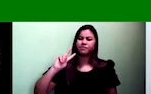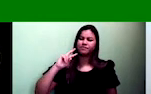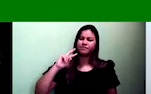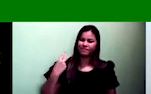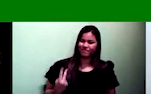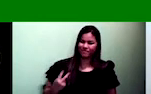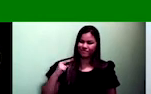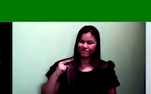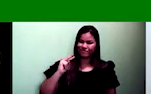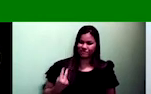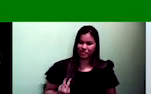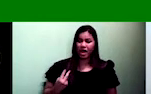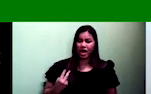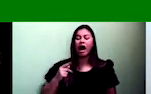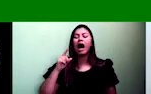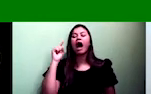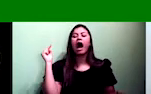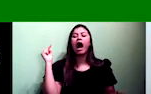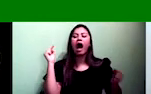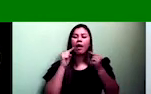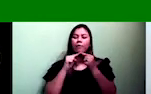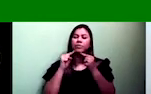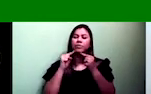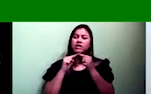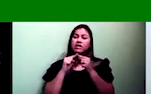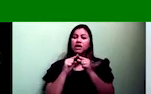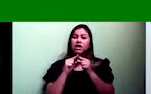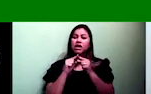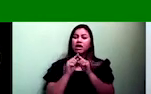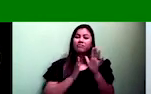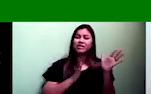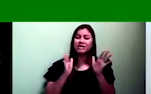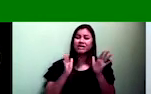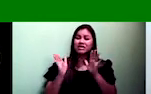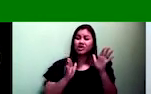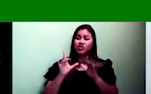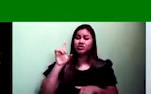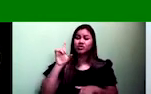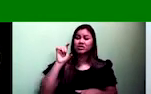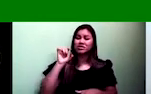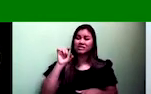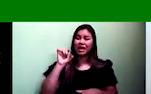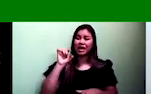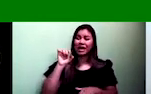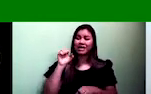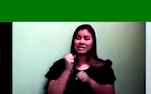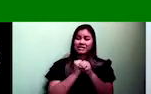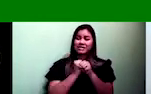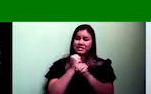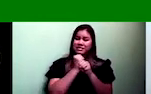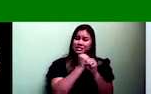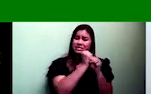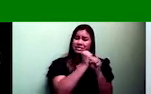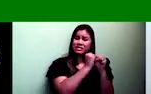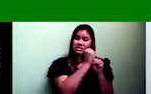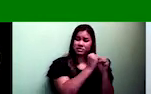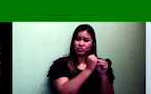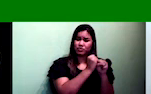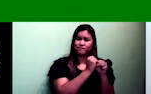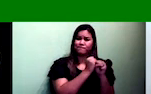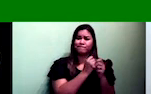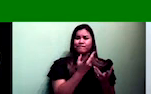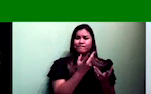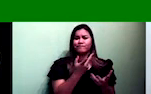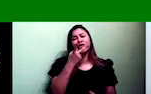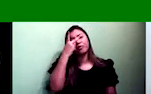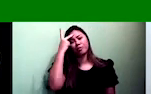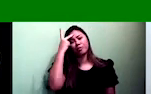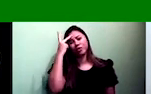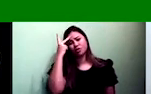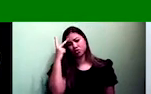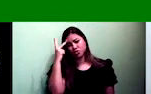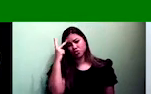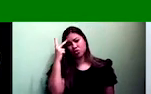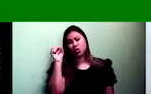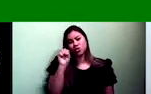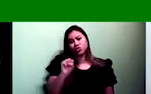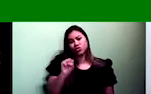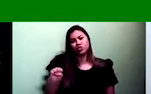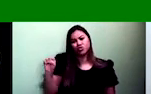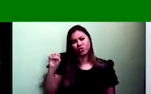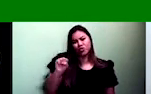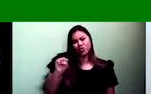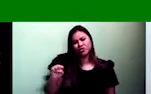incubação do vírus pode levar até 10 anos. Então, às vezes, uma pessoa tem uma relação ainda